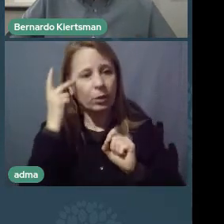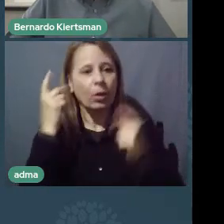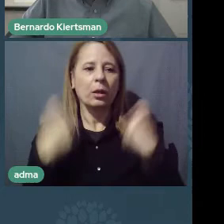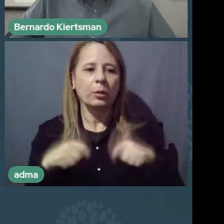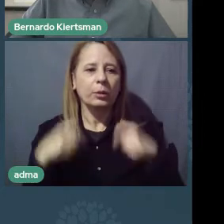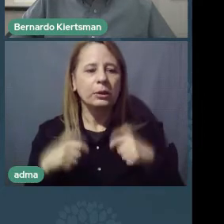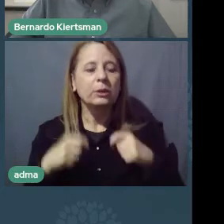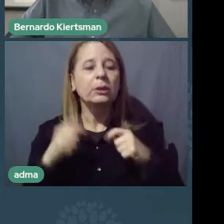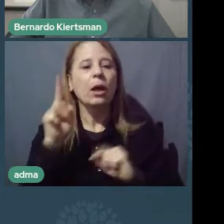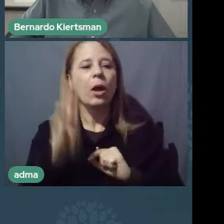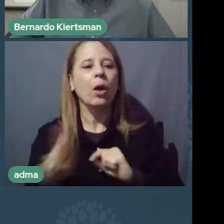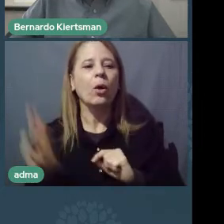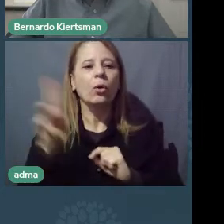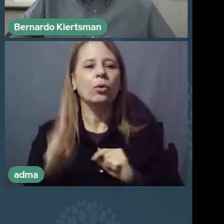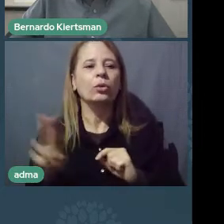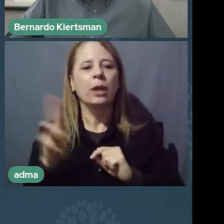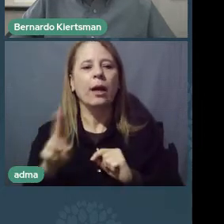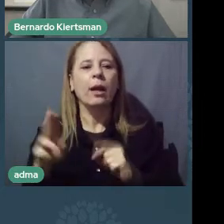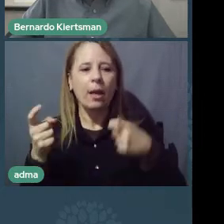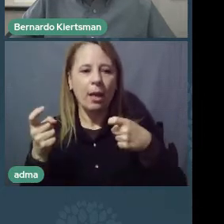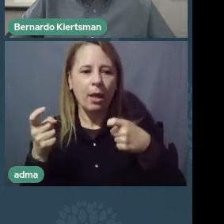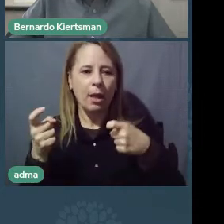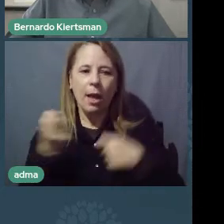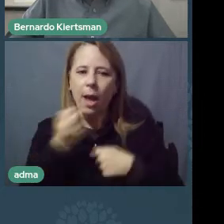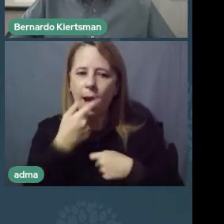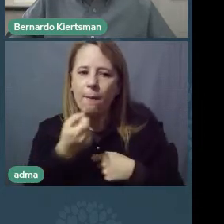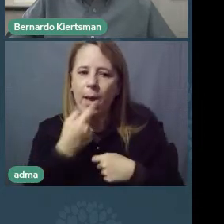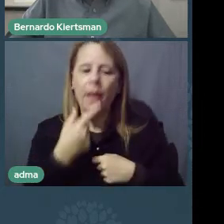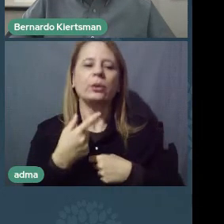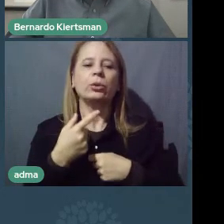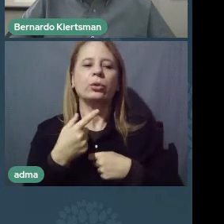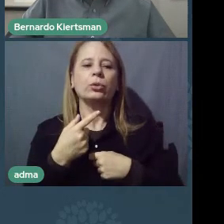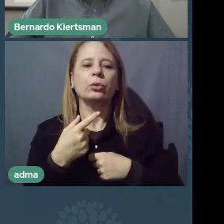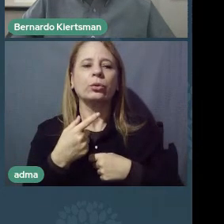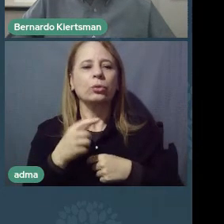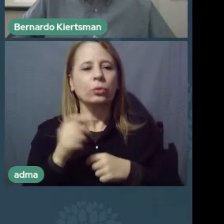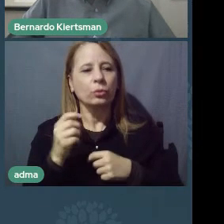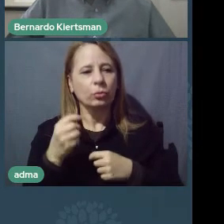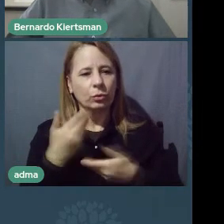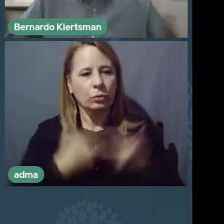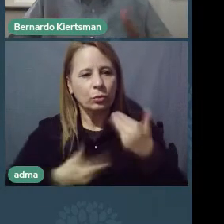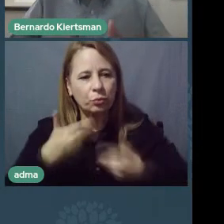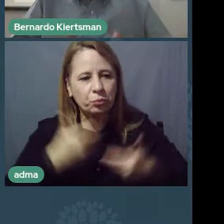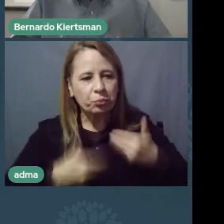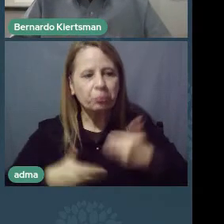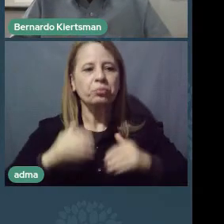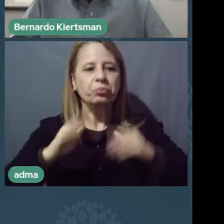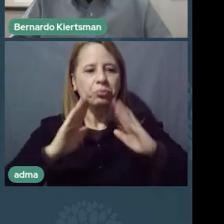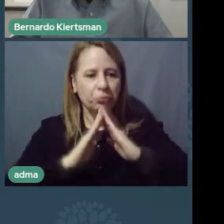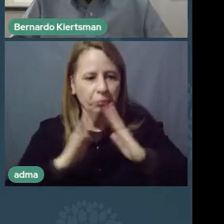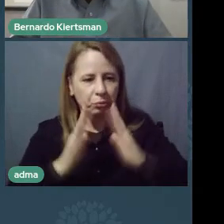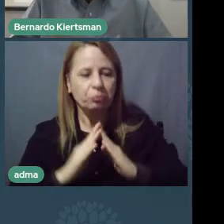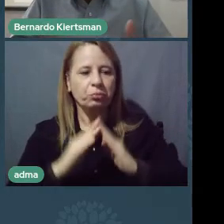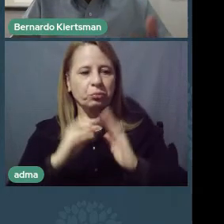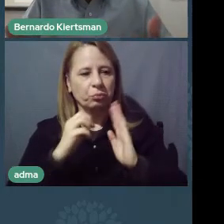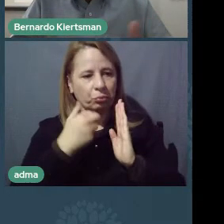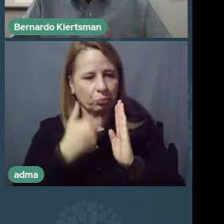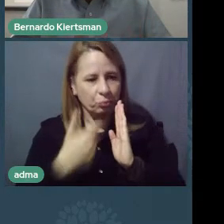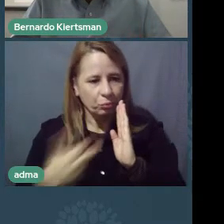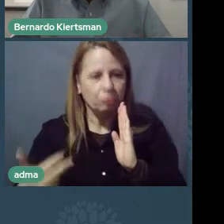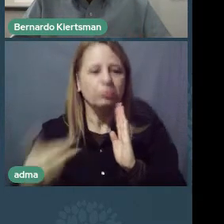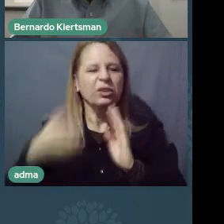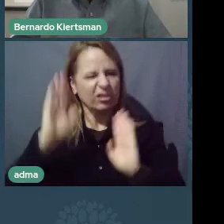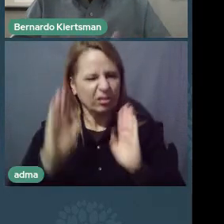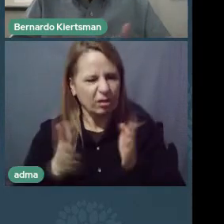a utilização de medicamentos para fazer a sua profilaxia. A higiene ambiental, vocês já estão